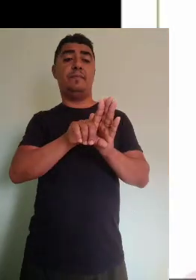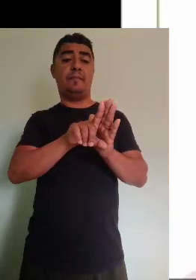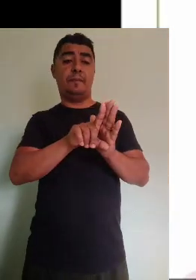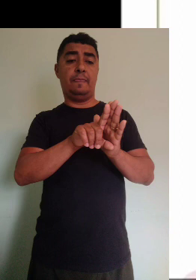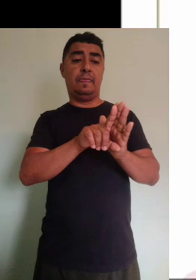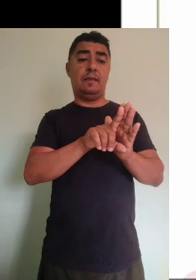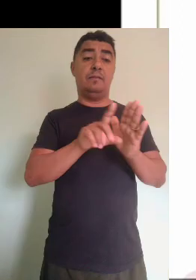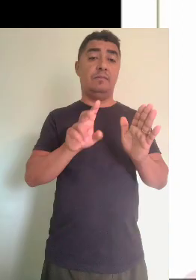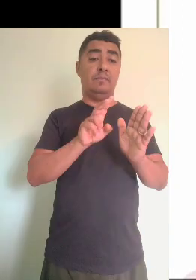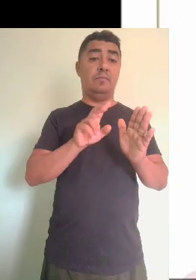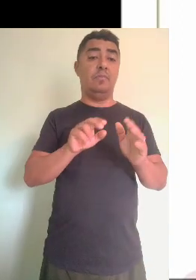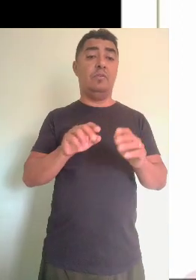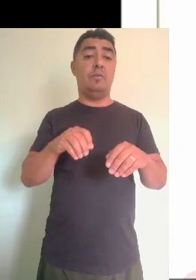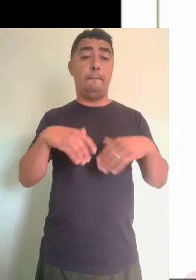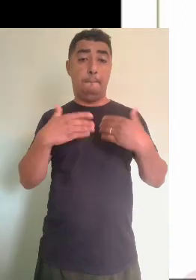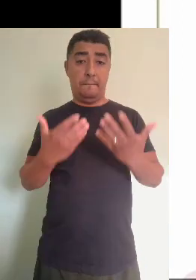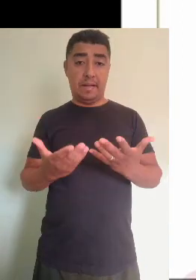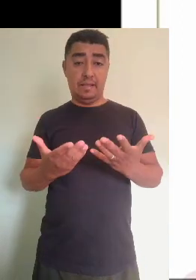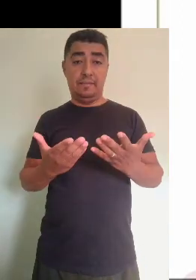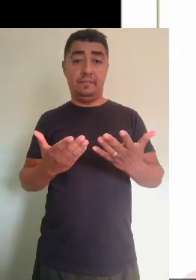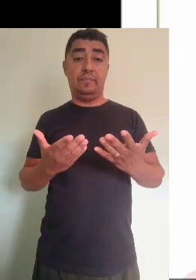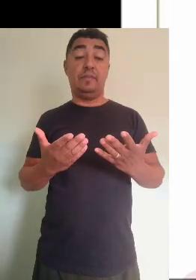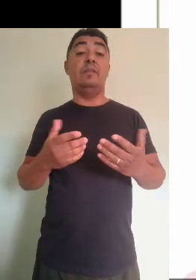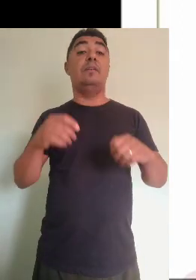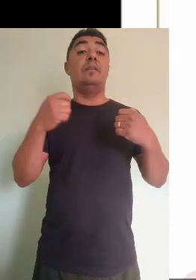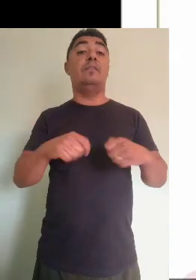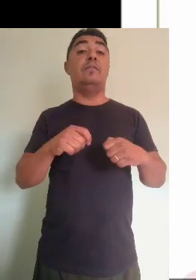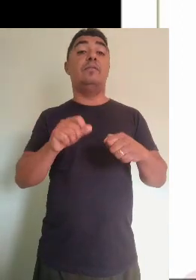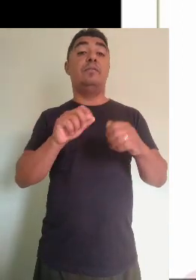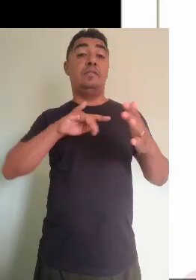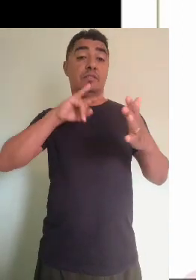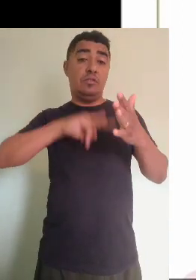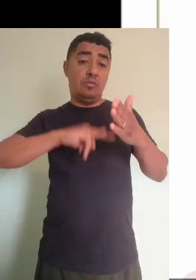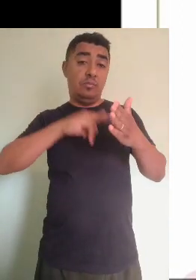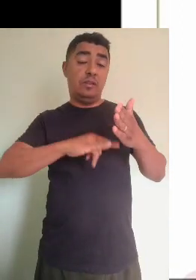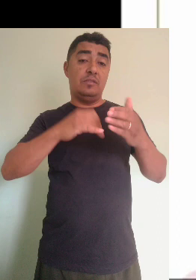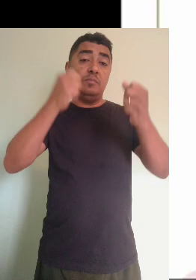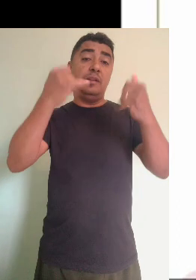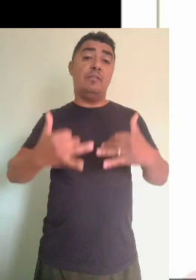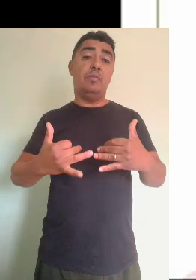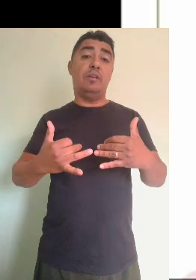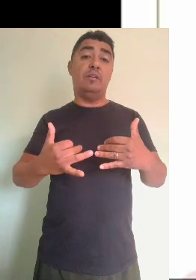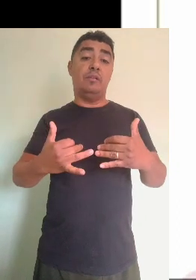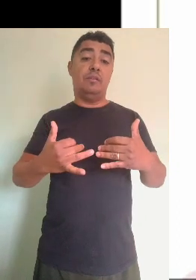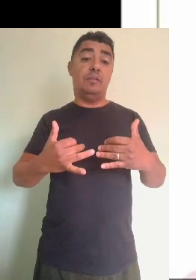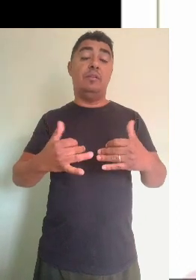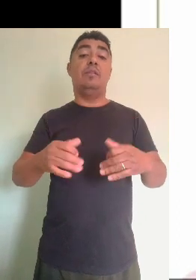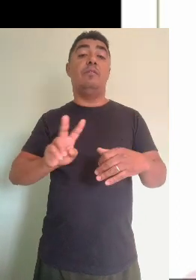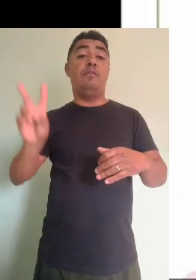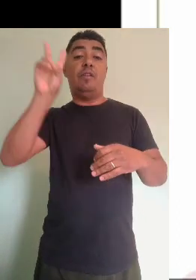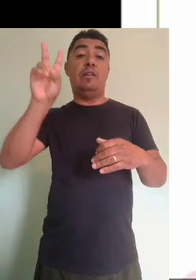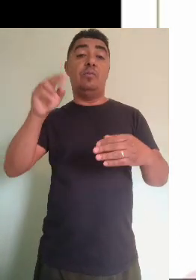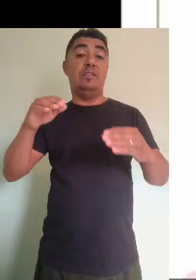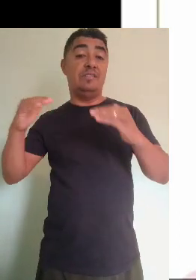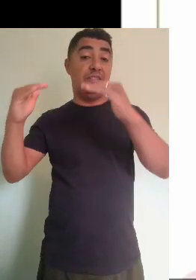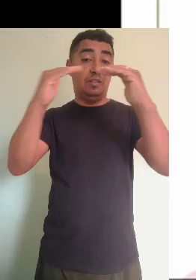de 1789. Esse documento promovia valores de liberdade, de igualdade e de